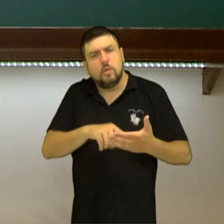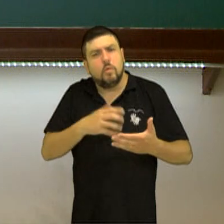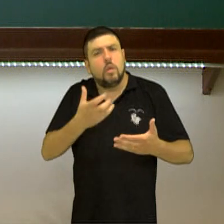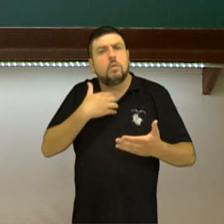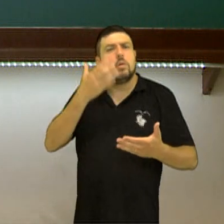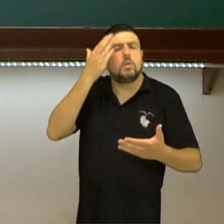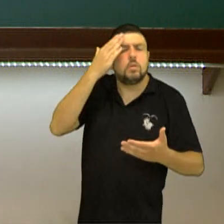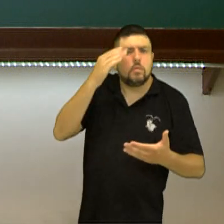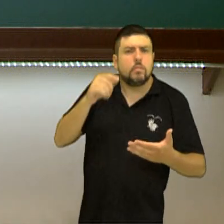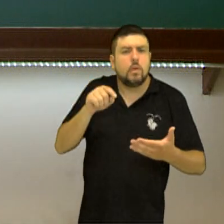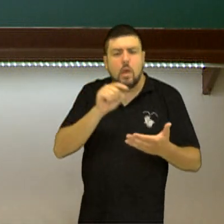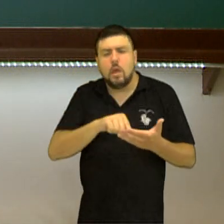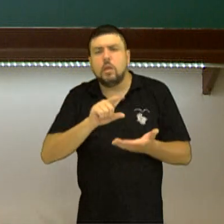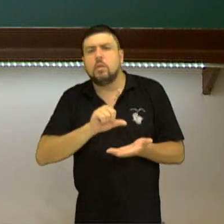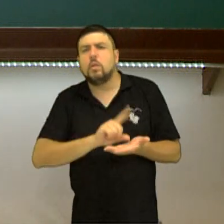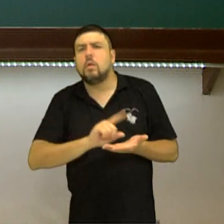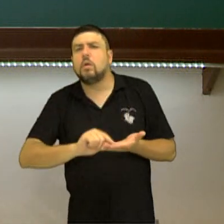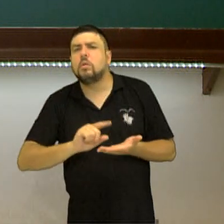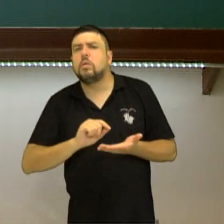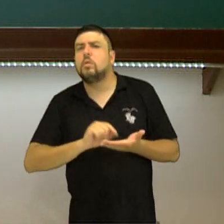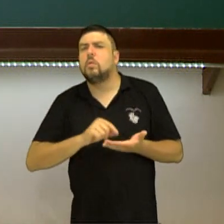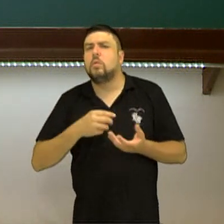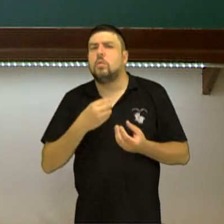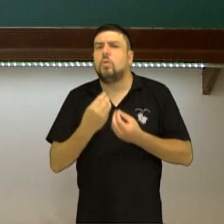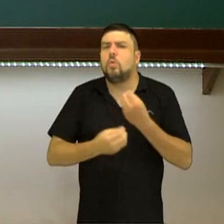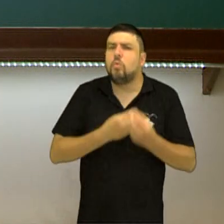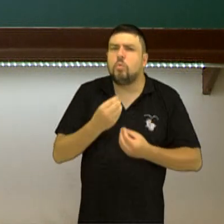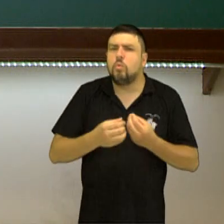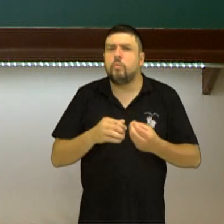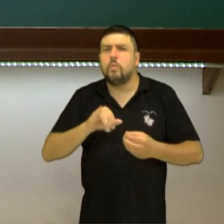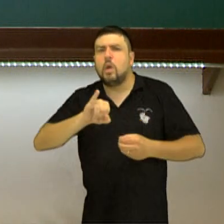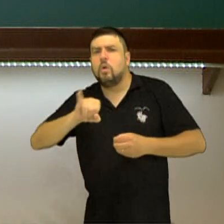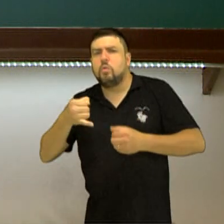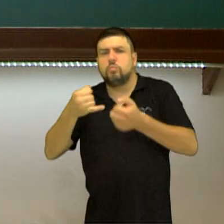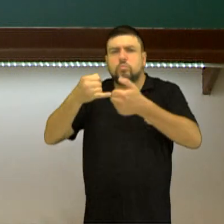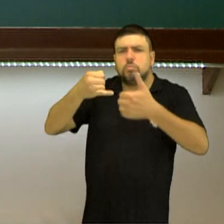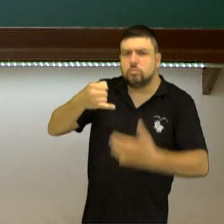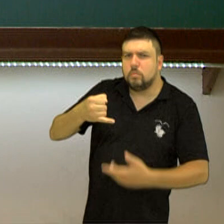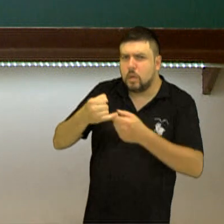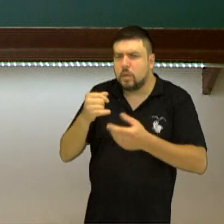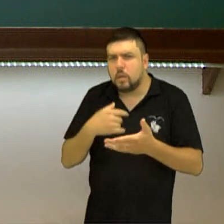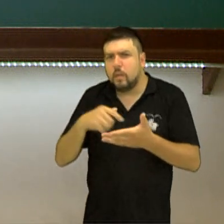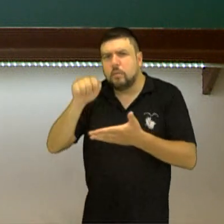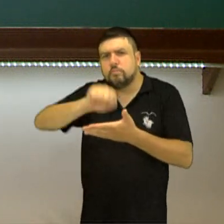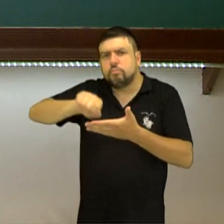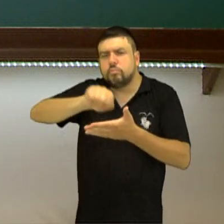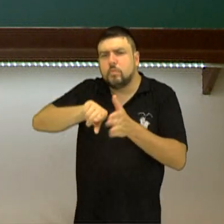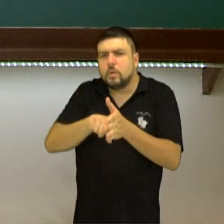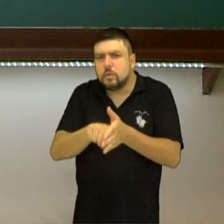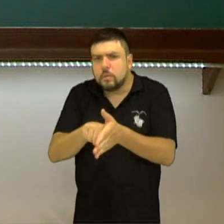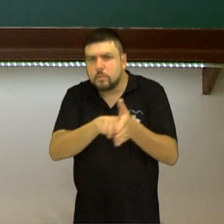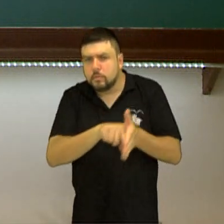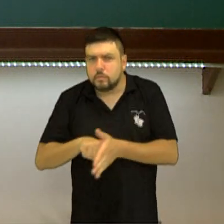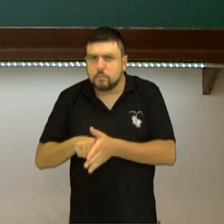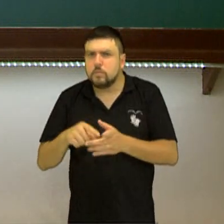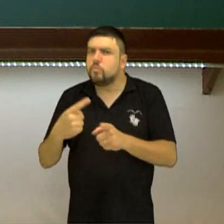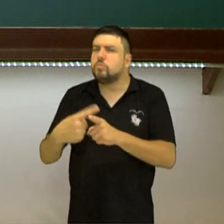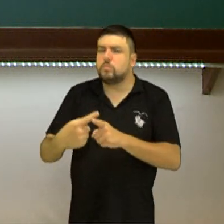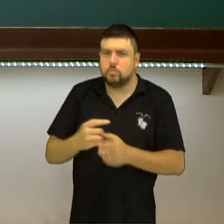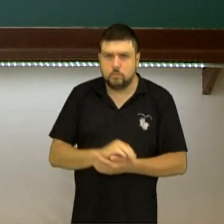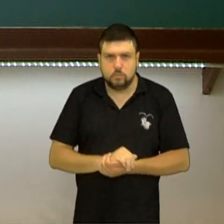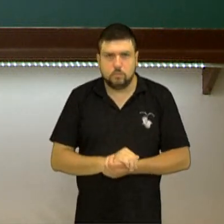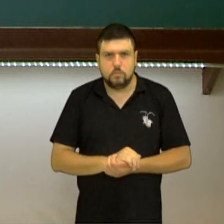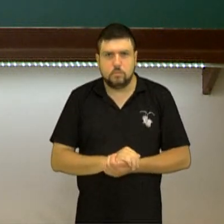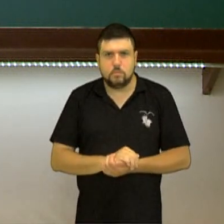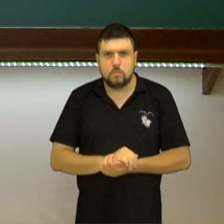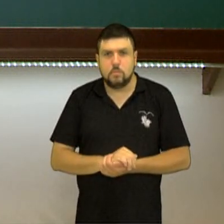Por que fizeram aquela pesquisa? Então, para quem vai ler um artigo científico, só importa isso. Então ele dá uma olhada, tem um resumo